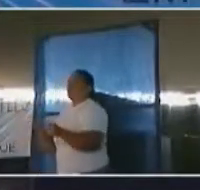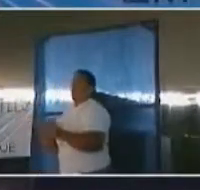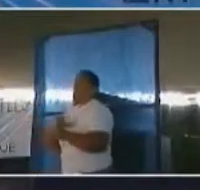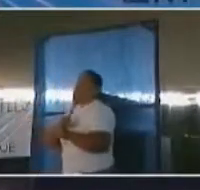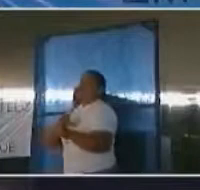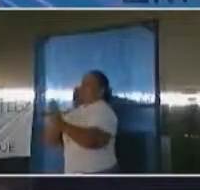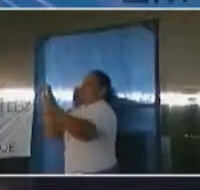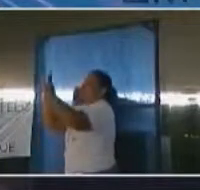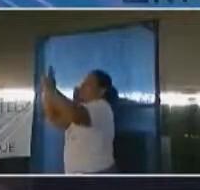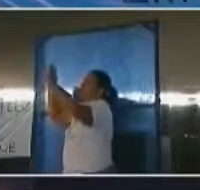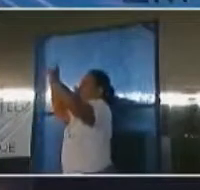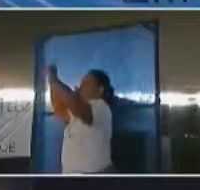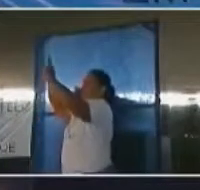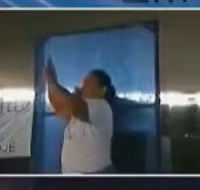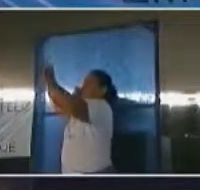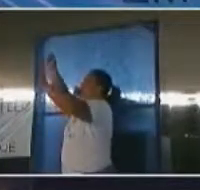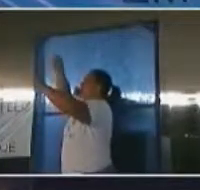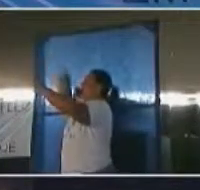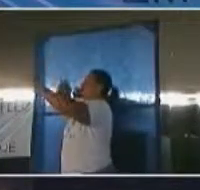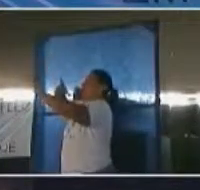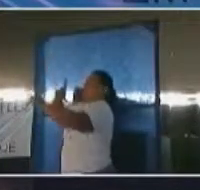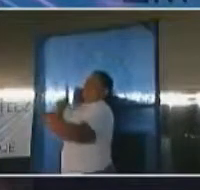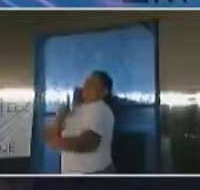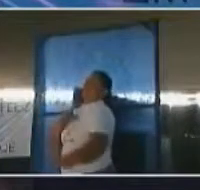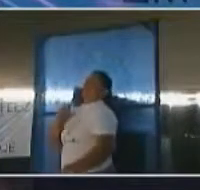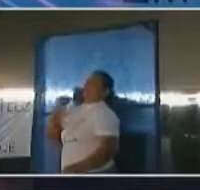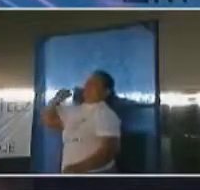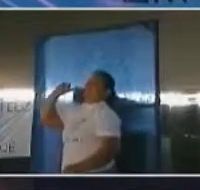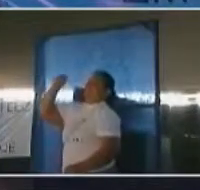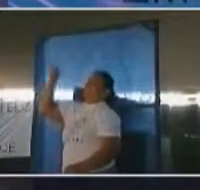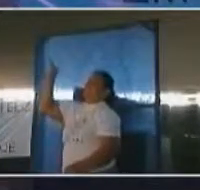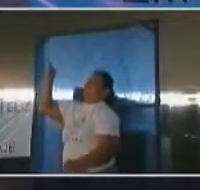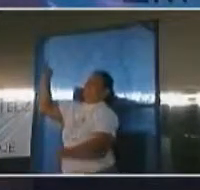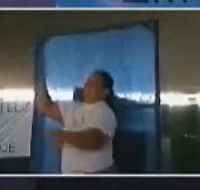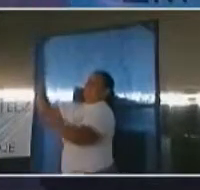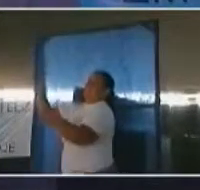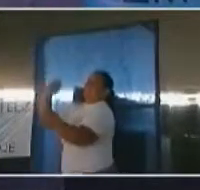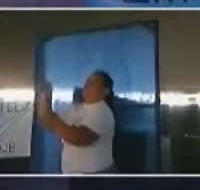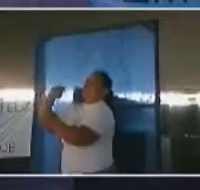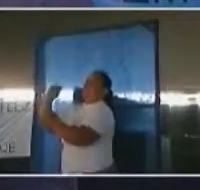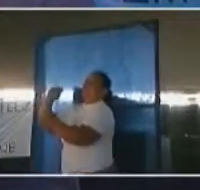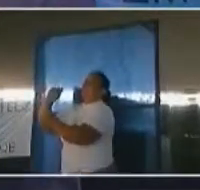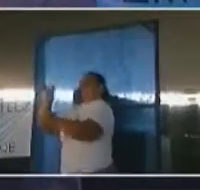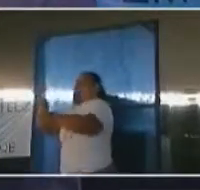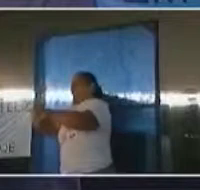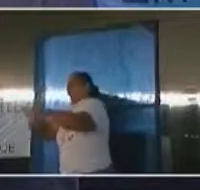havia pandorgas penduradas. Pandorgas presas, amassadas,